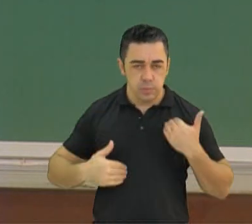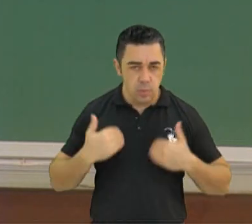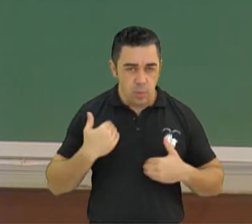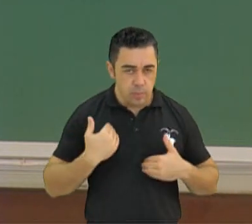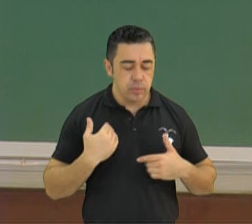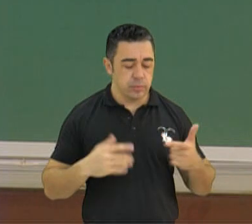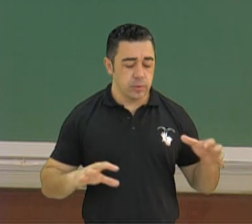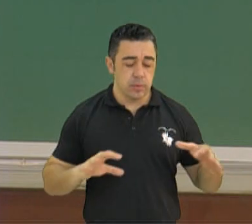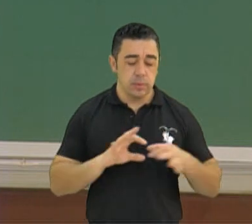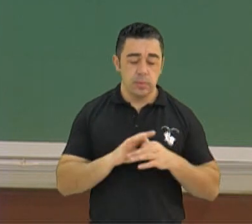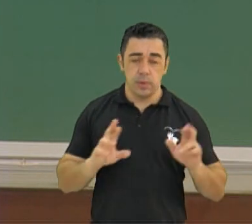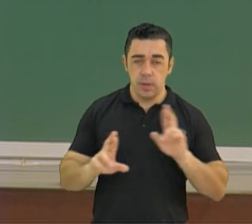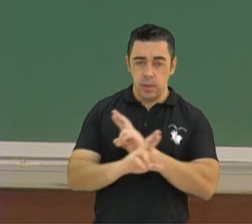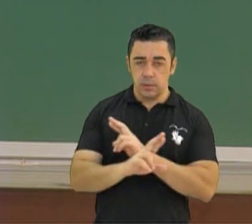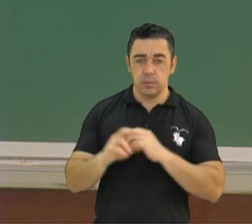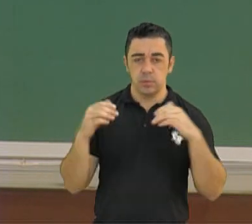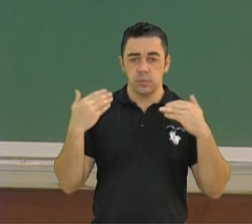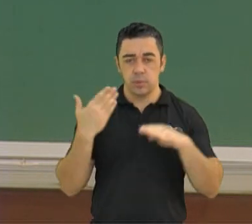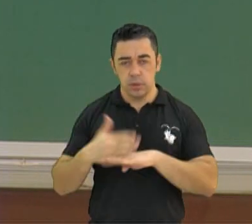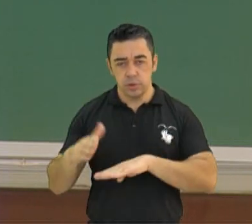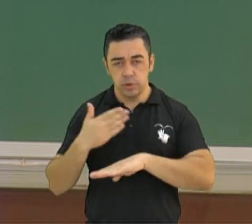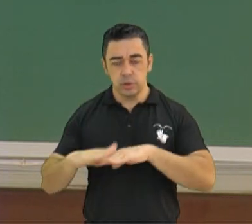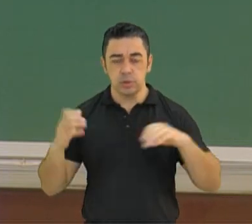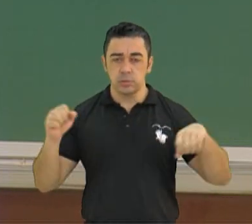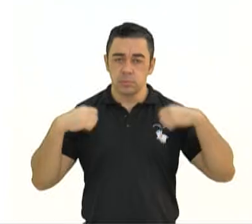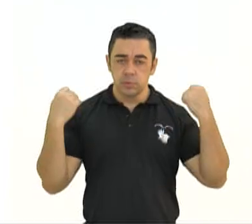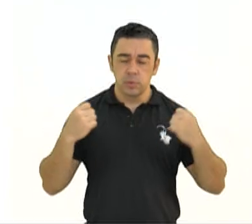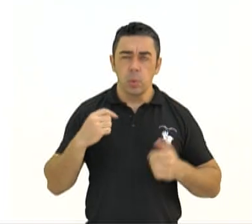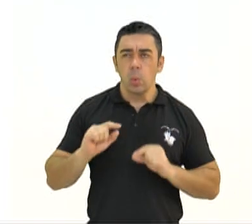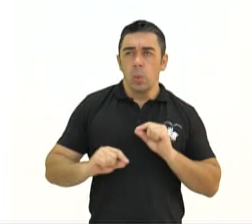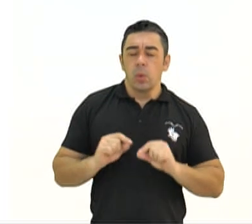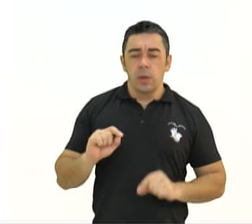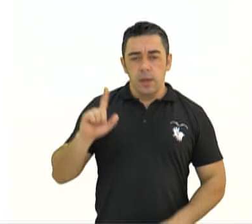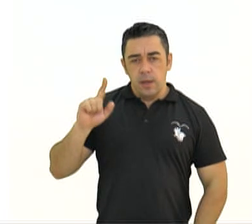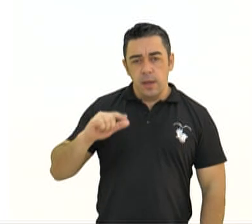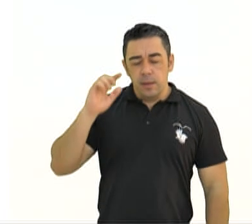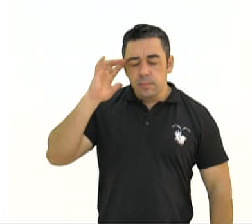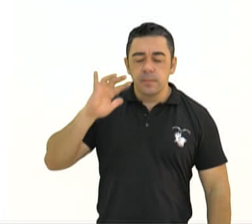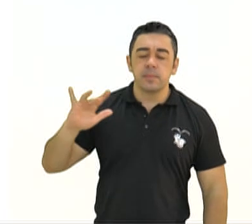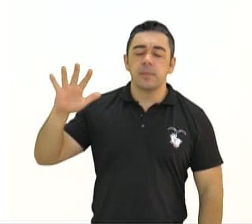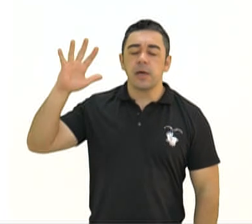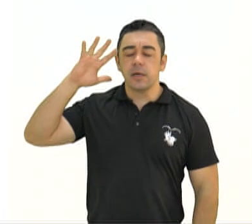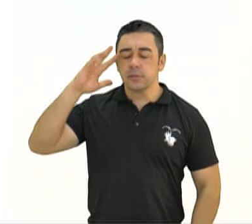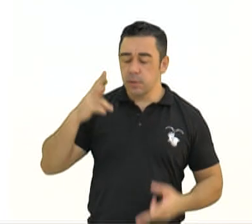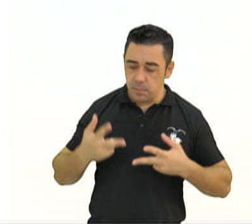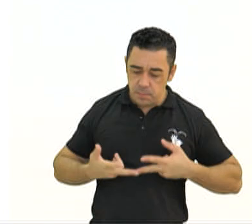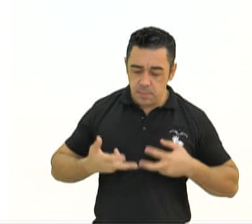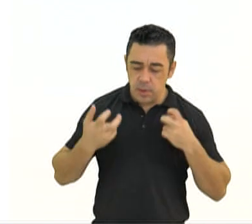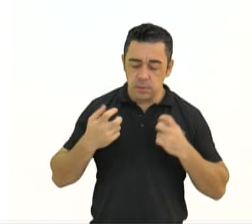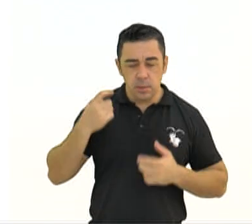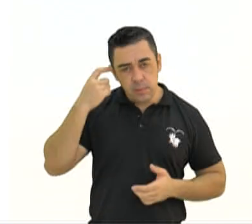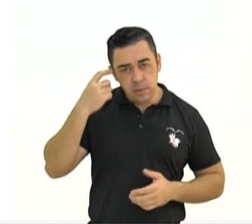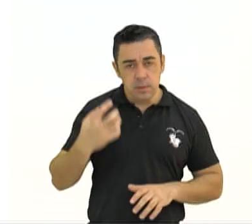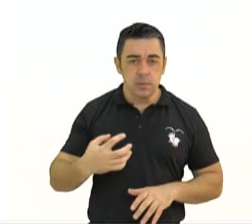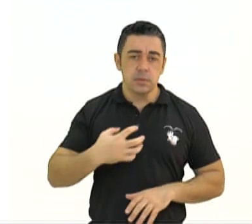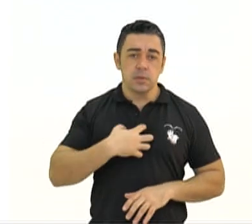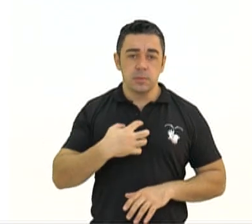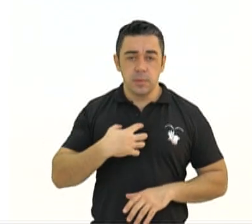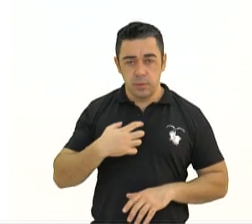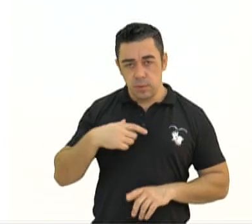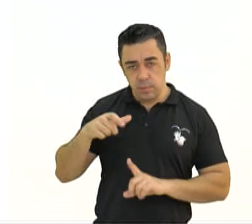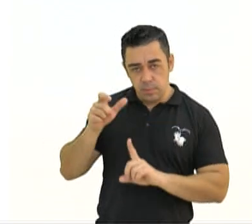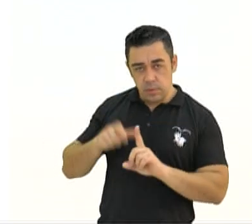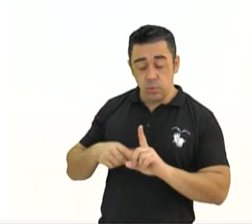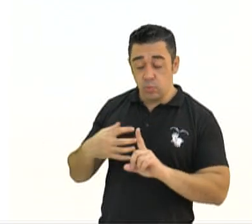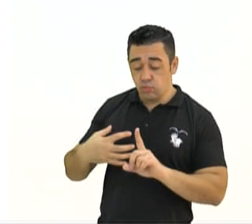atividade física. E aí, conceituamos a imagem corporal como as percepções, pensamentos e sentimentos de um indivíduo sobre